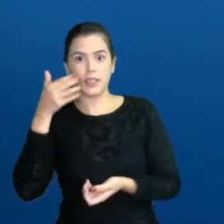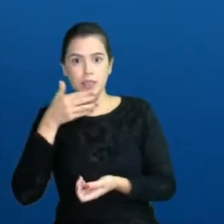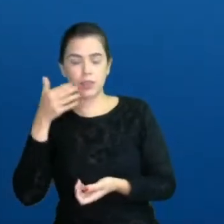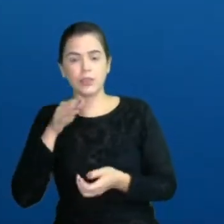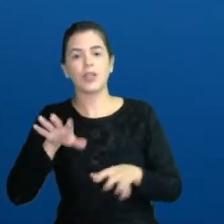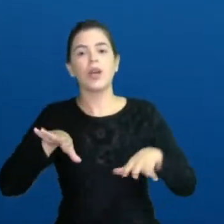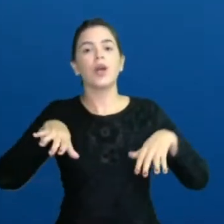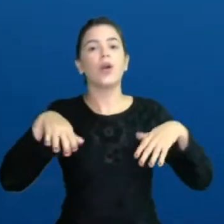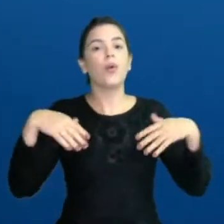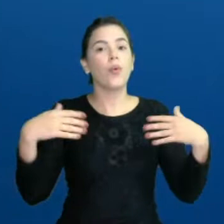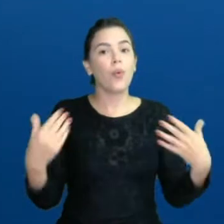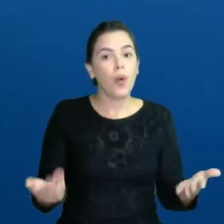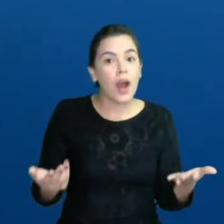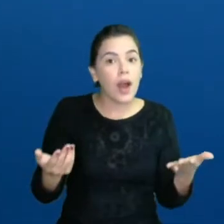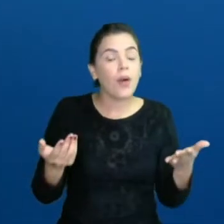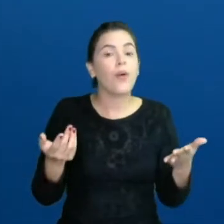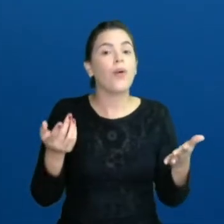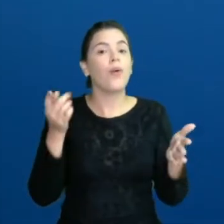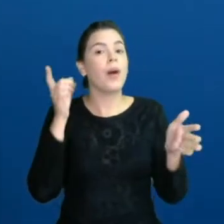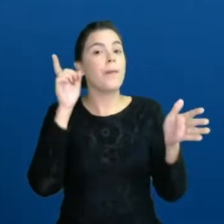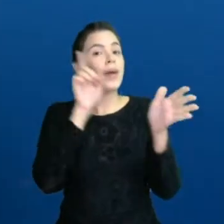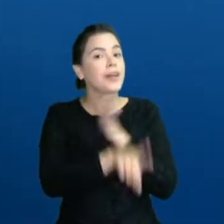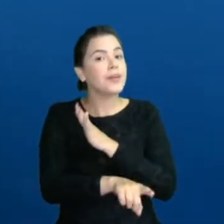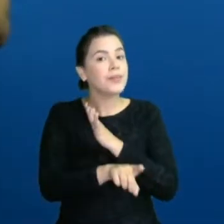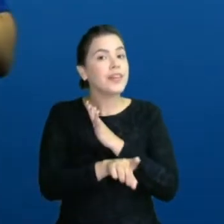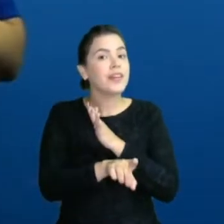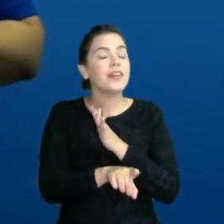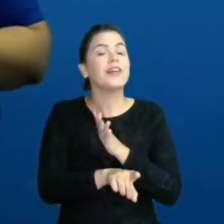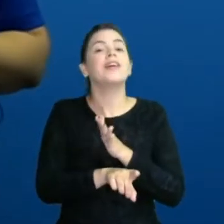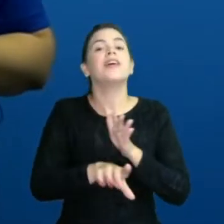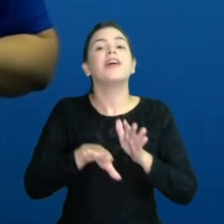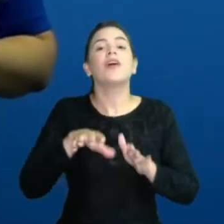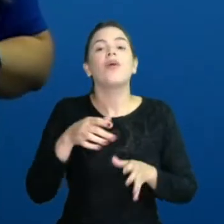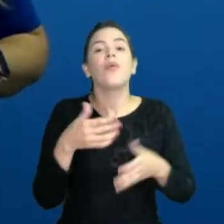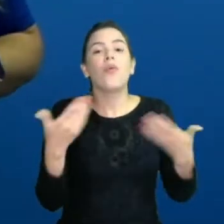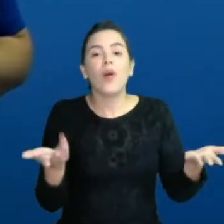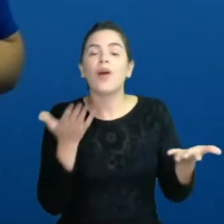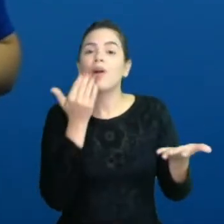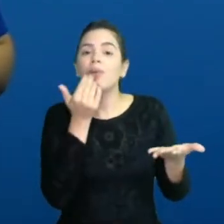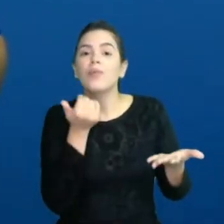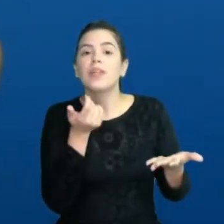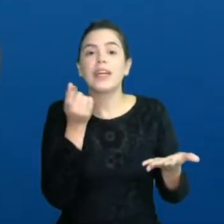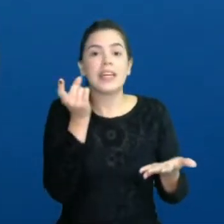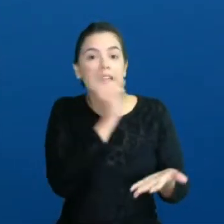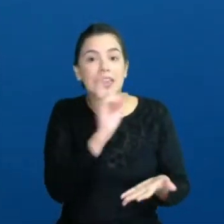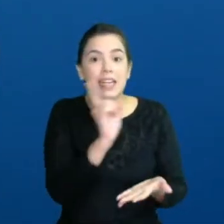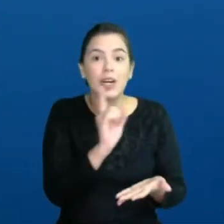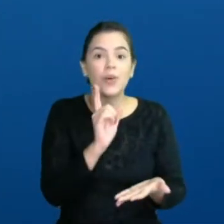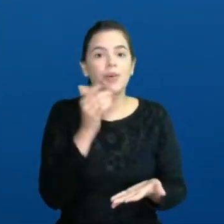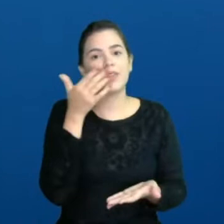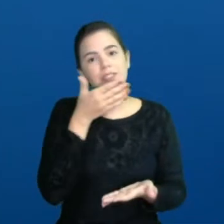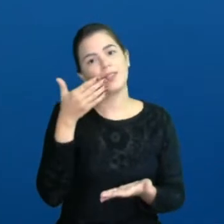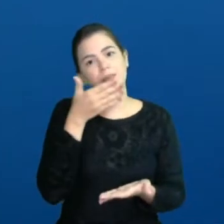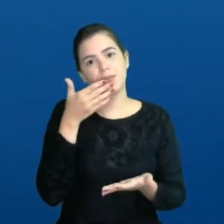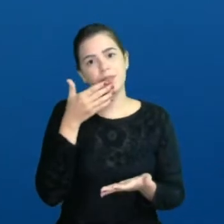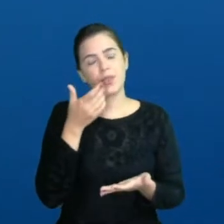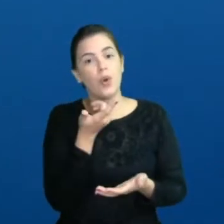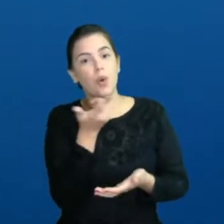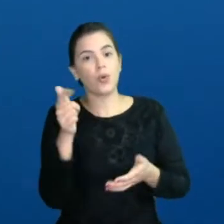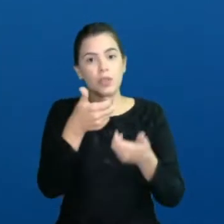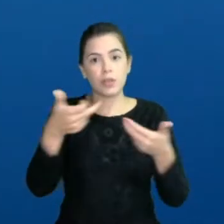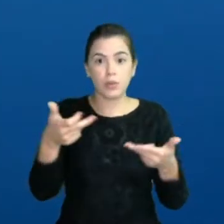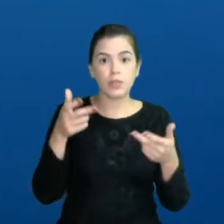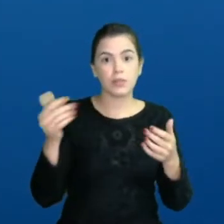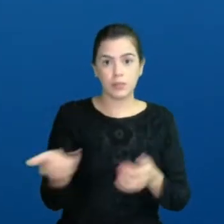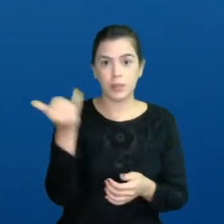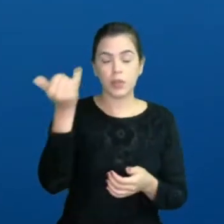dos itens não é um doce? Outro ponto importante que tia trouxe para vocês observarem. Quando tem lá a perguntinha,